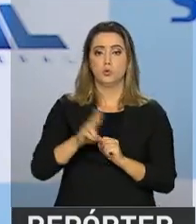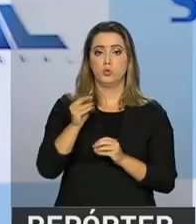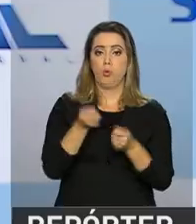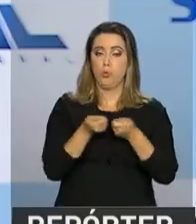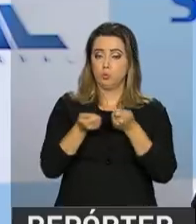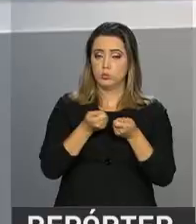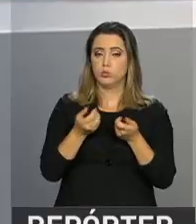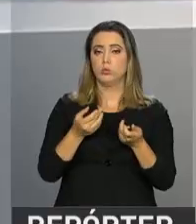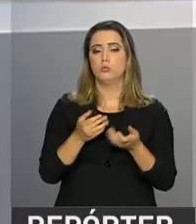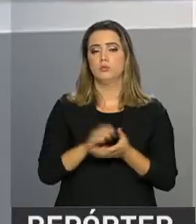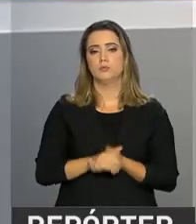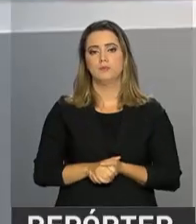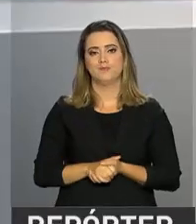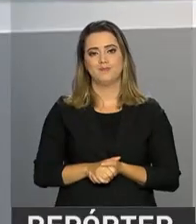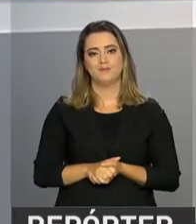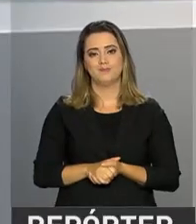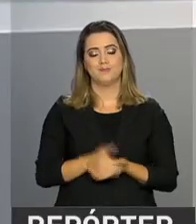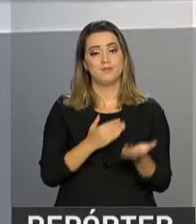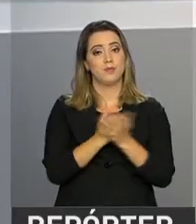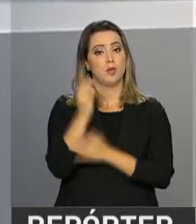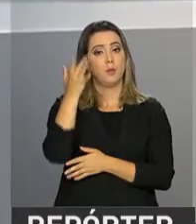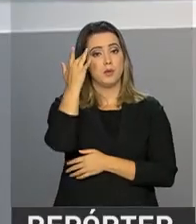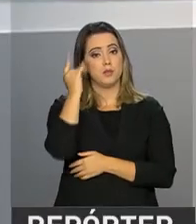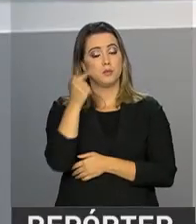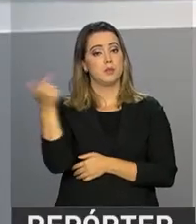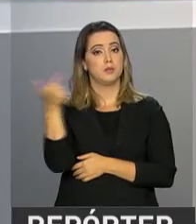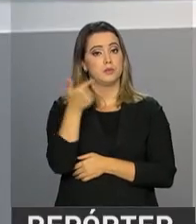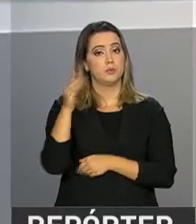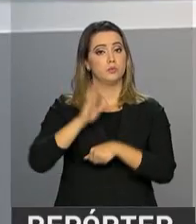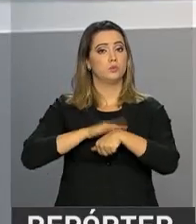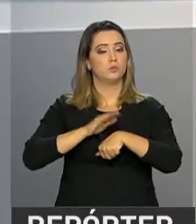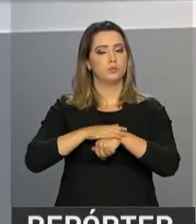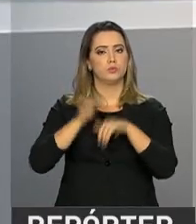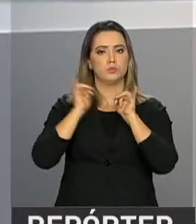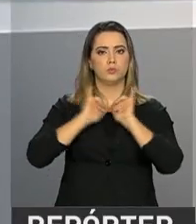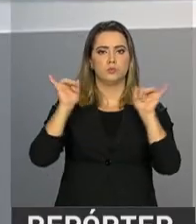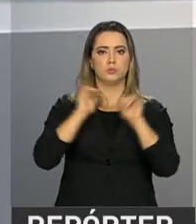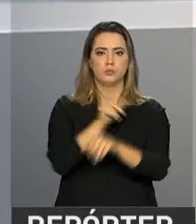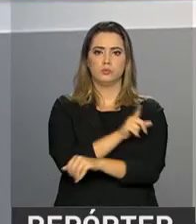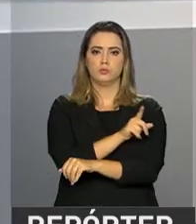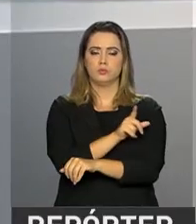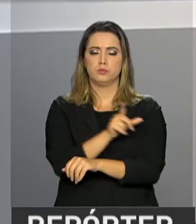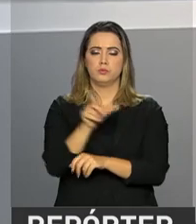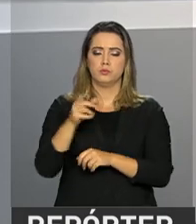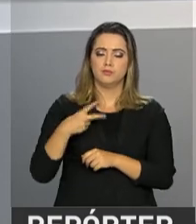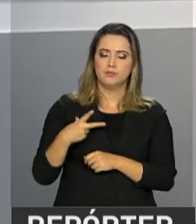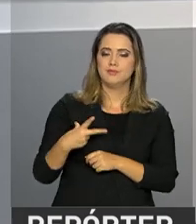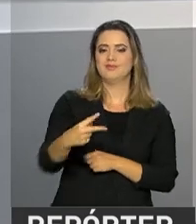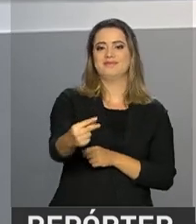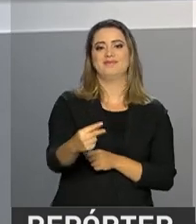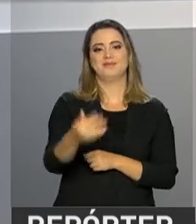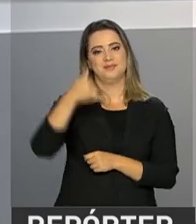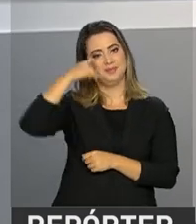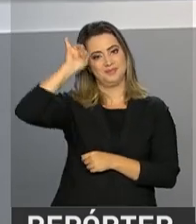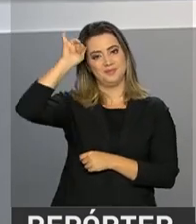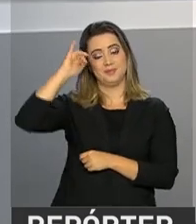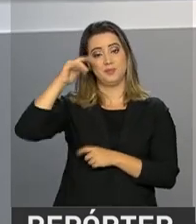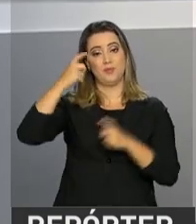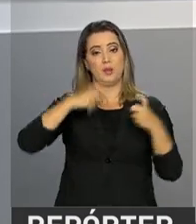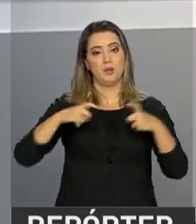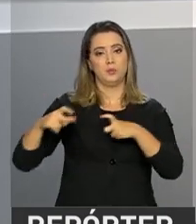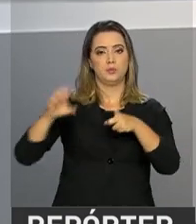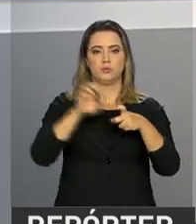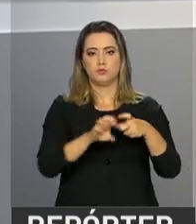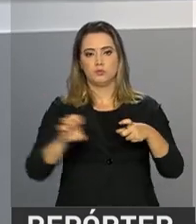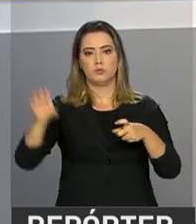controle começa amanhã a segunda fase da campanha de vacinação contra a febre aftosa em todas as unidades da federação